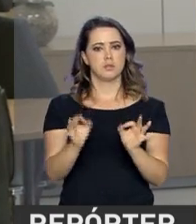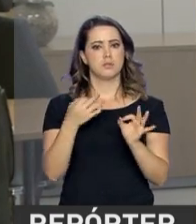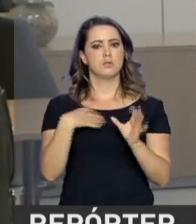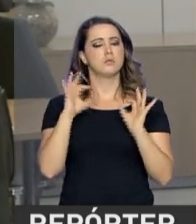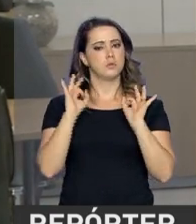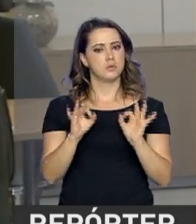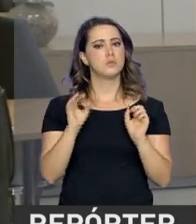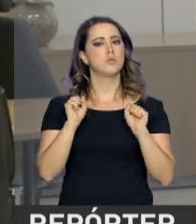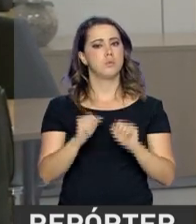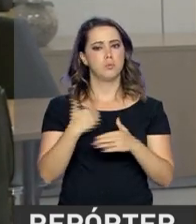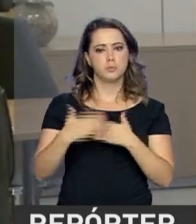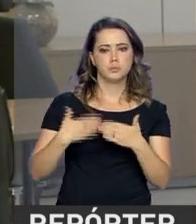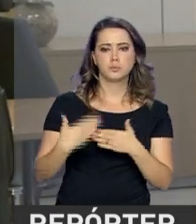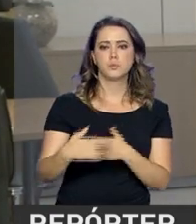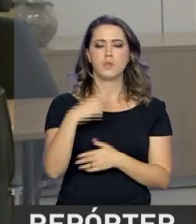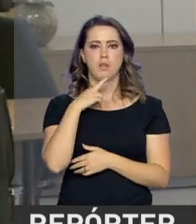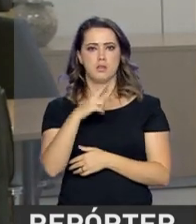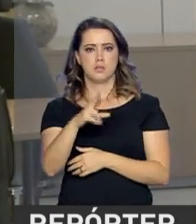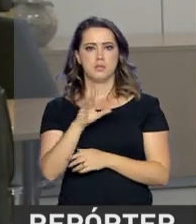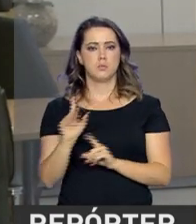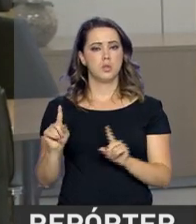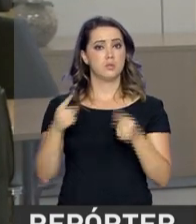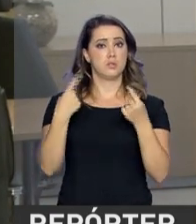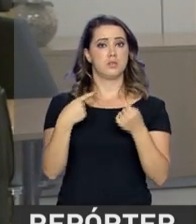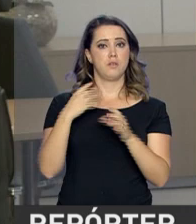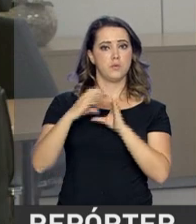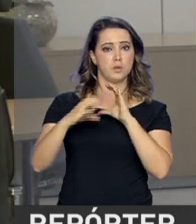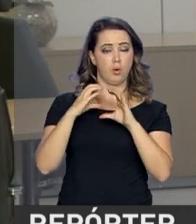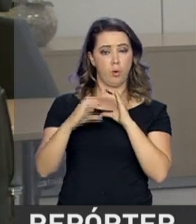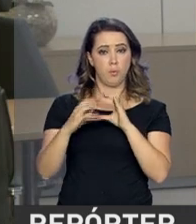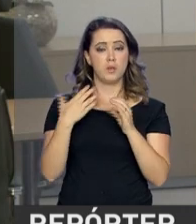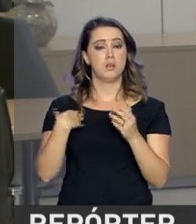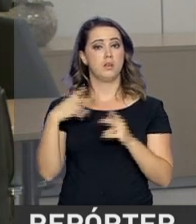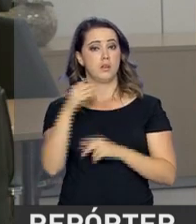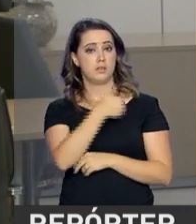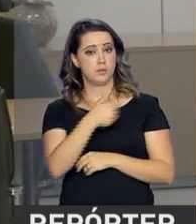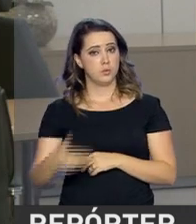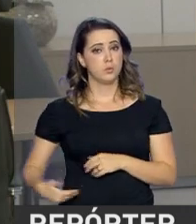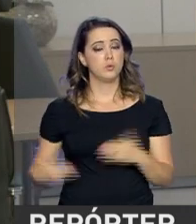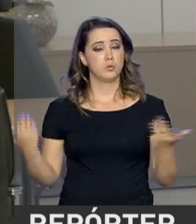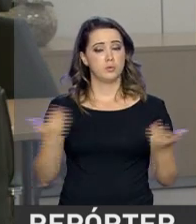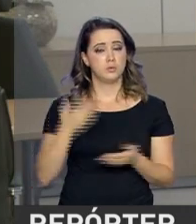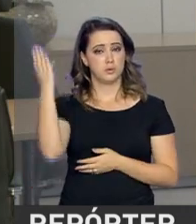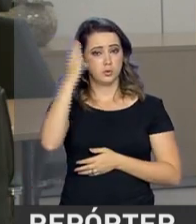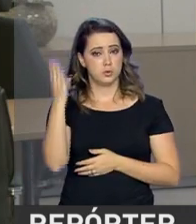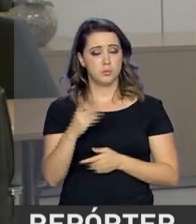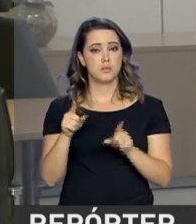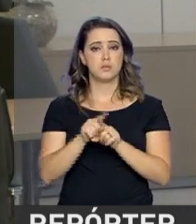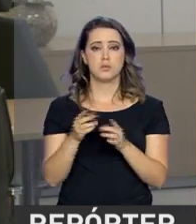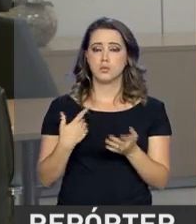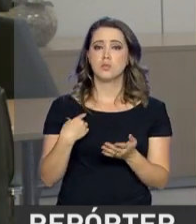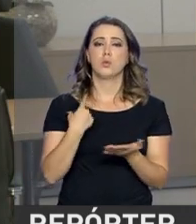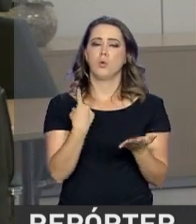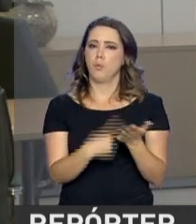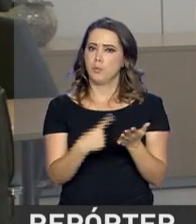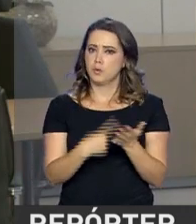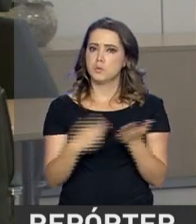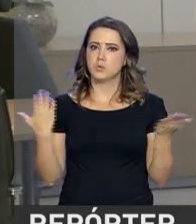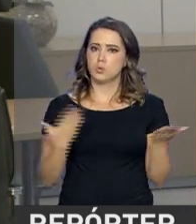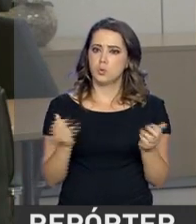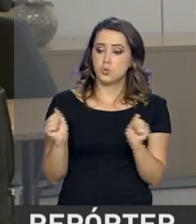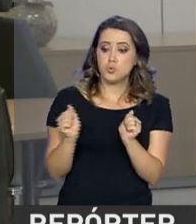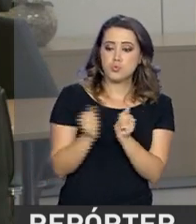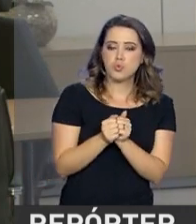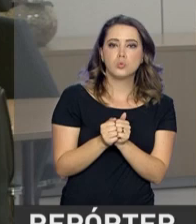perfeitamente pronta para responder os desafios da comunicação pública no brasil esse é o desafio conquanto comprometido e games o mar na verdade